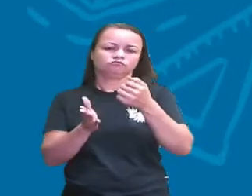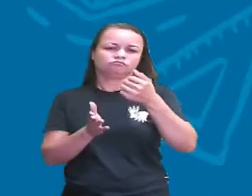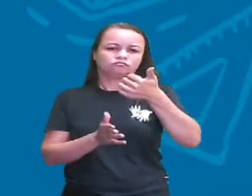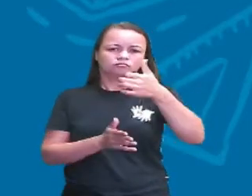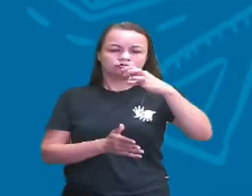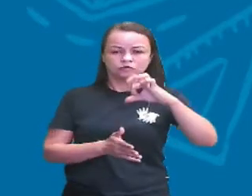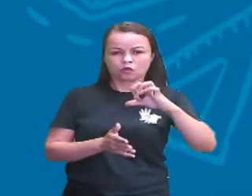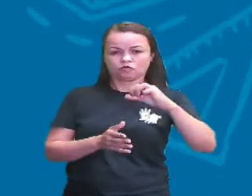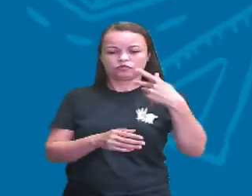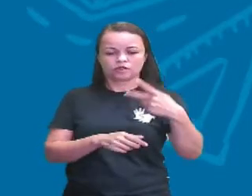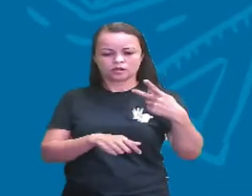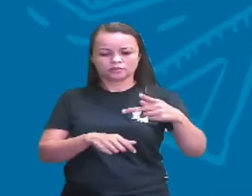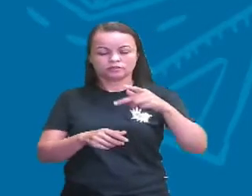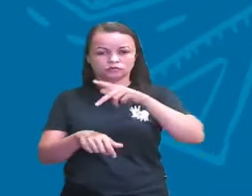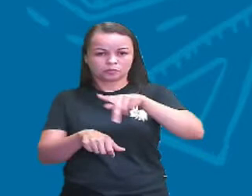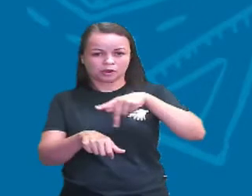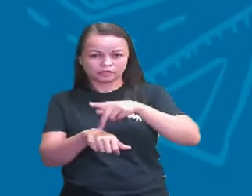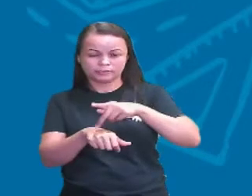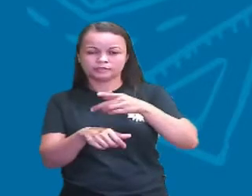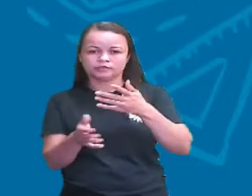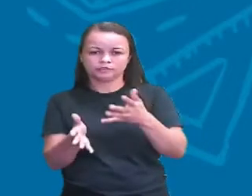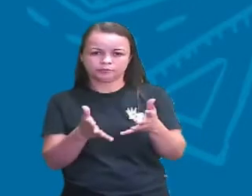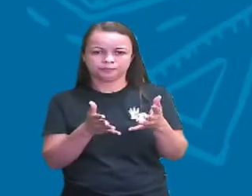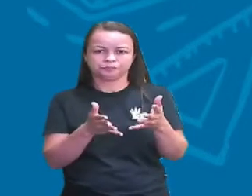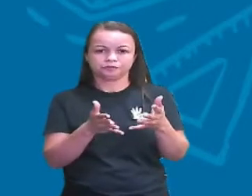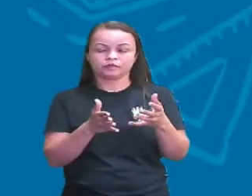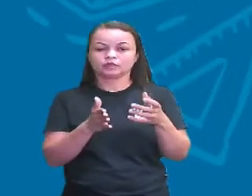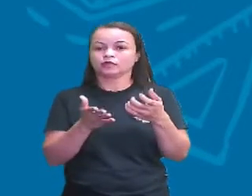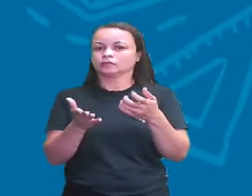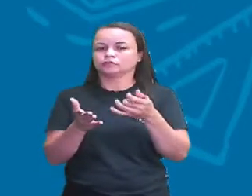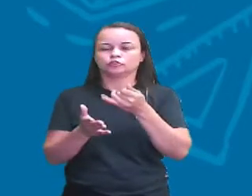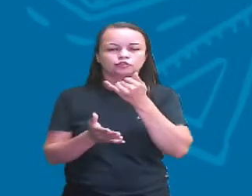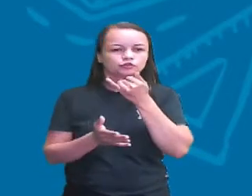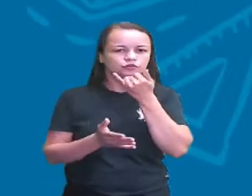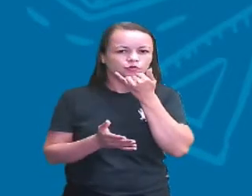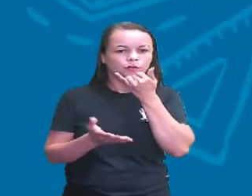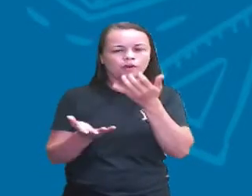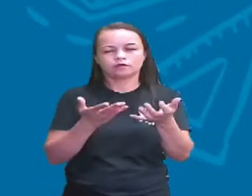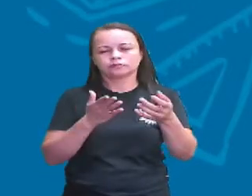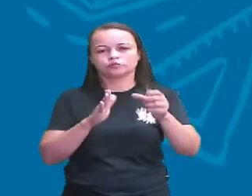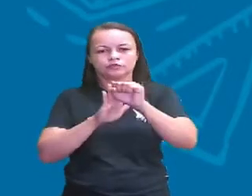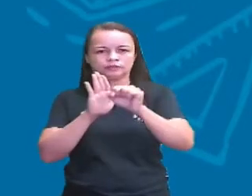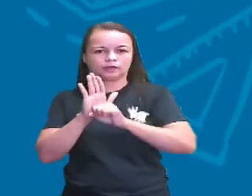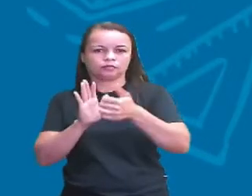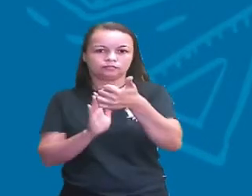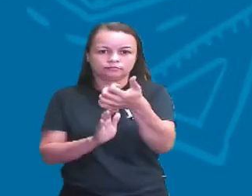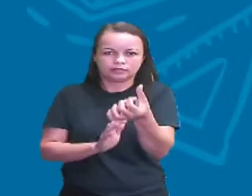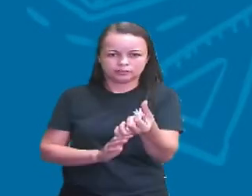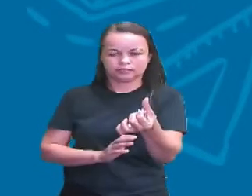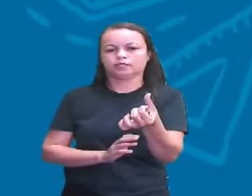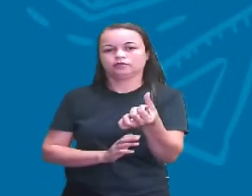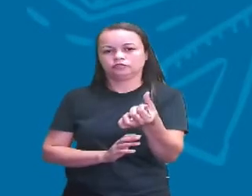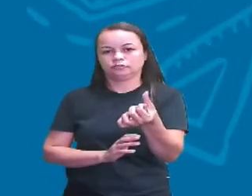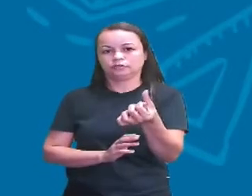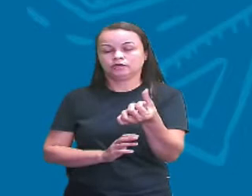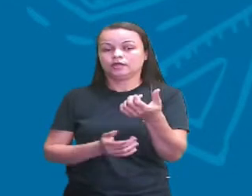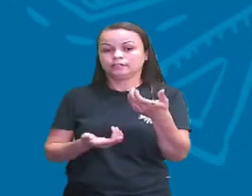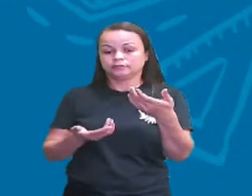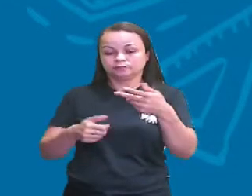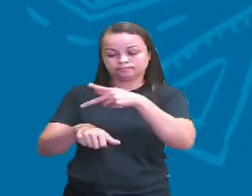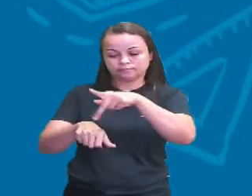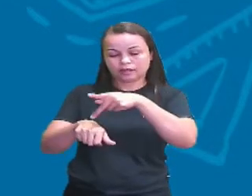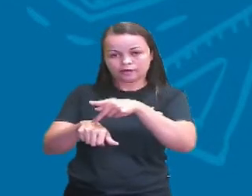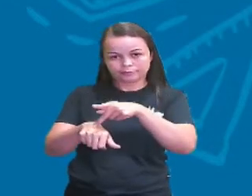esses impérios, chegavam aqui, no século XVI, tá? No século XVI, esses países chegavam